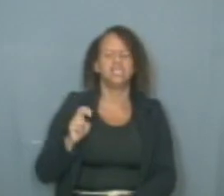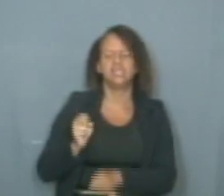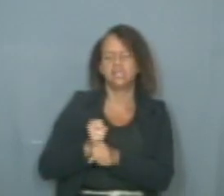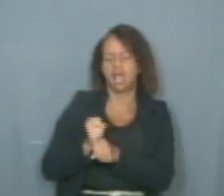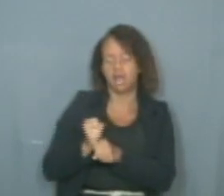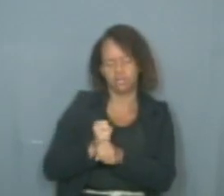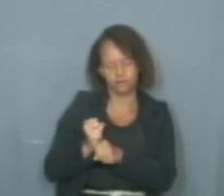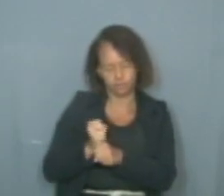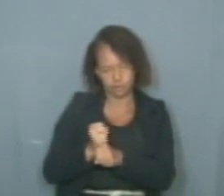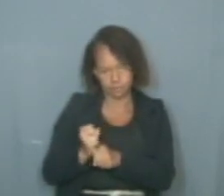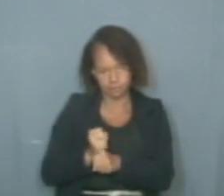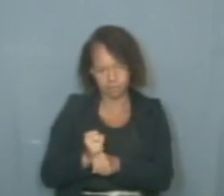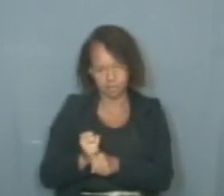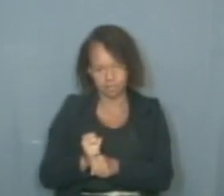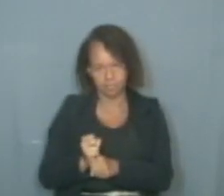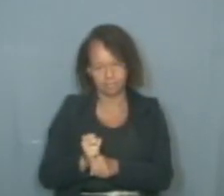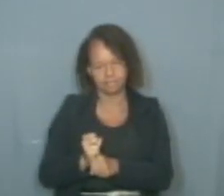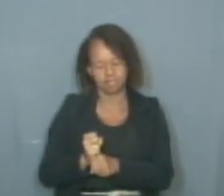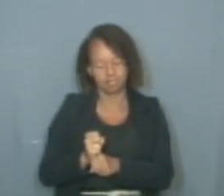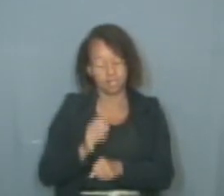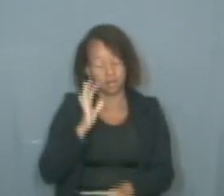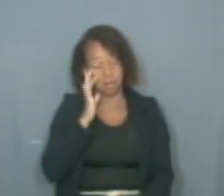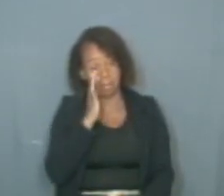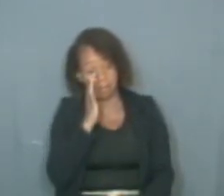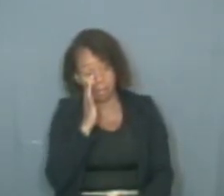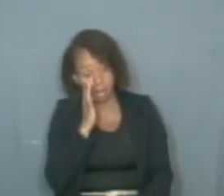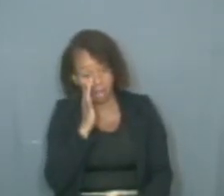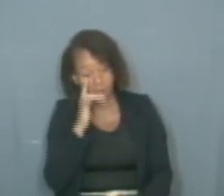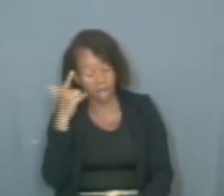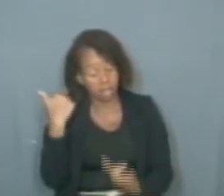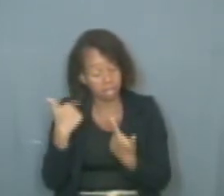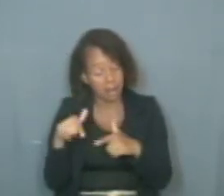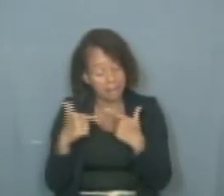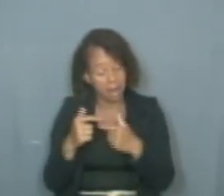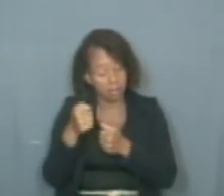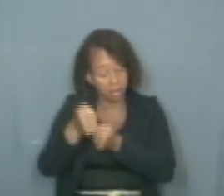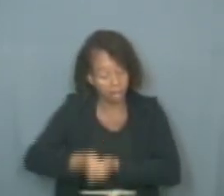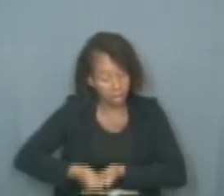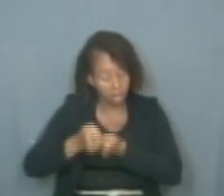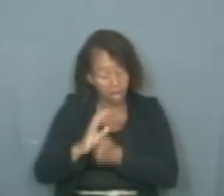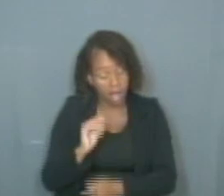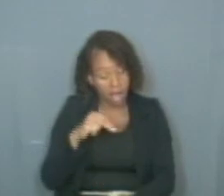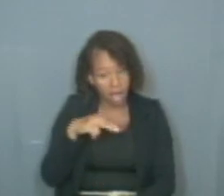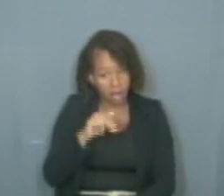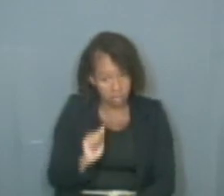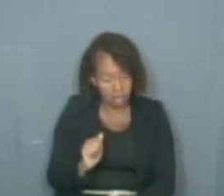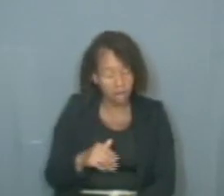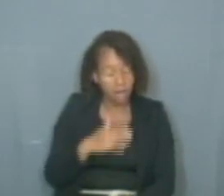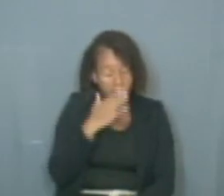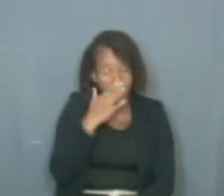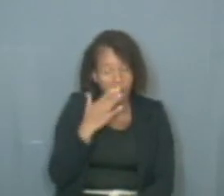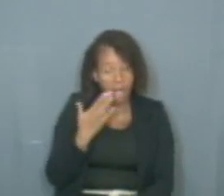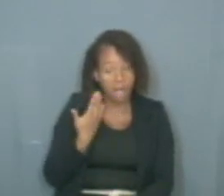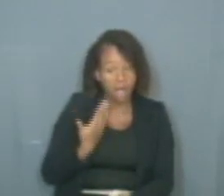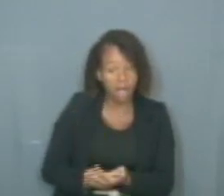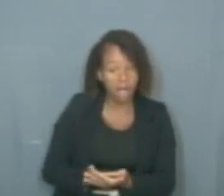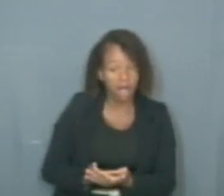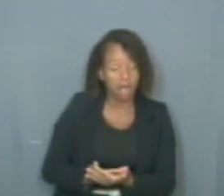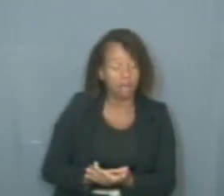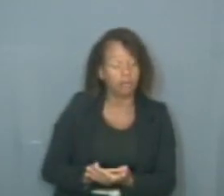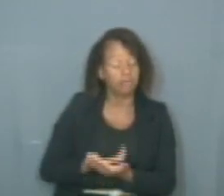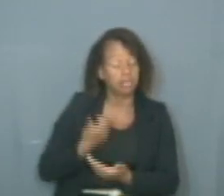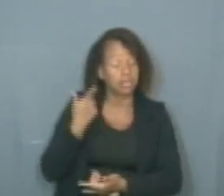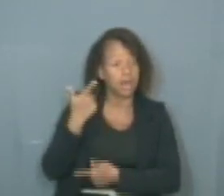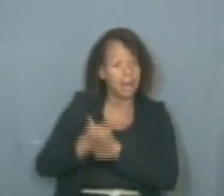anos, senhoras e senhores. E o que eu vi na cana é assustador. É assustador porque eu vi